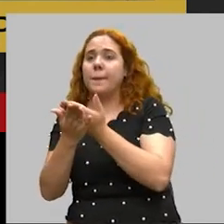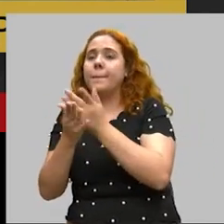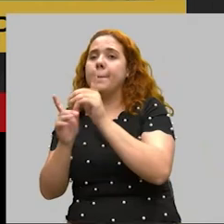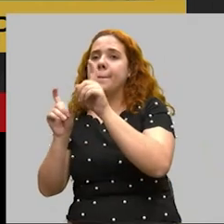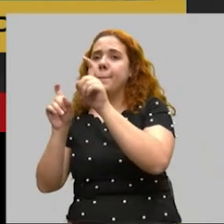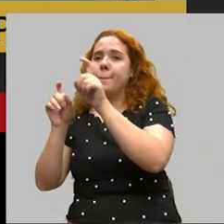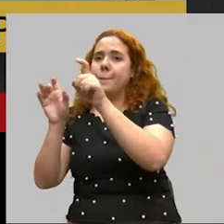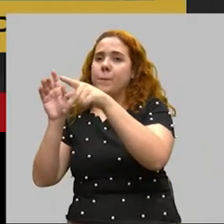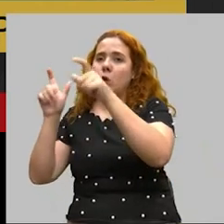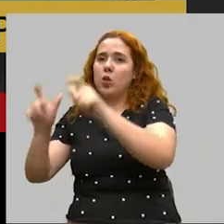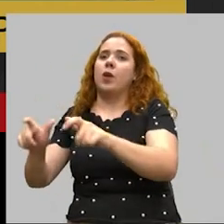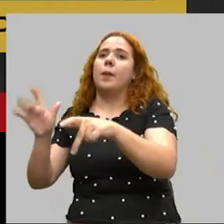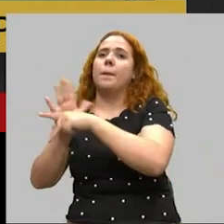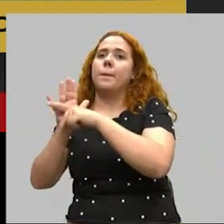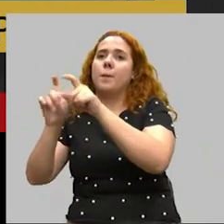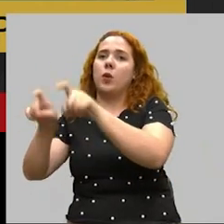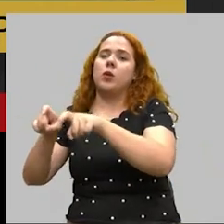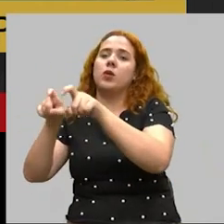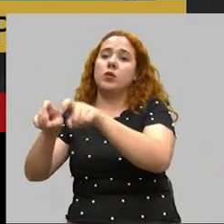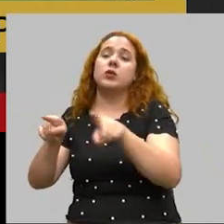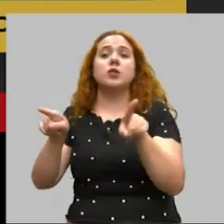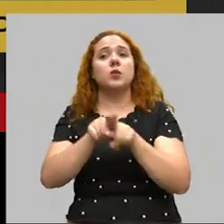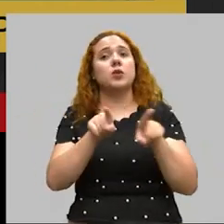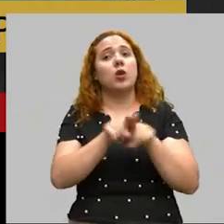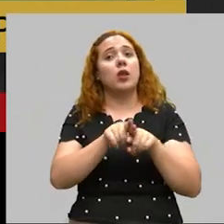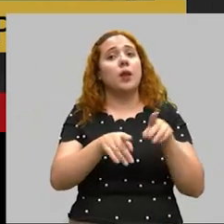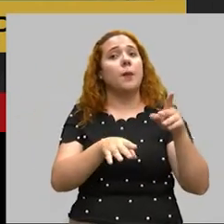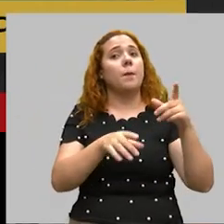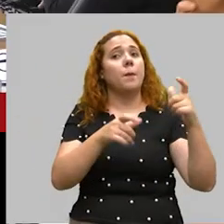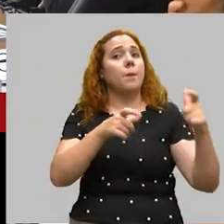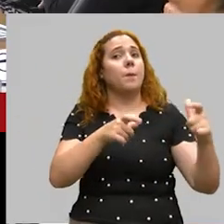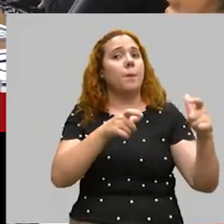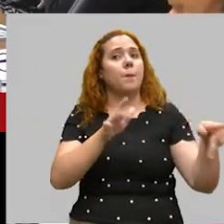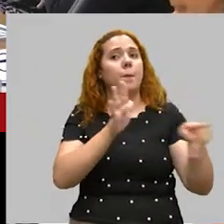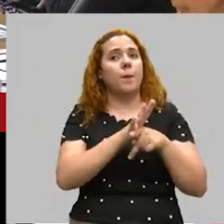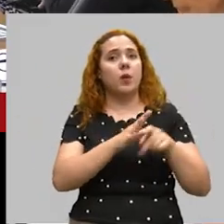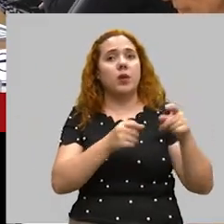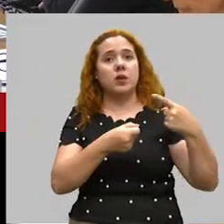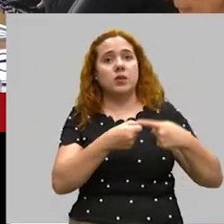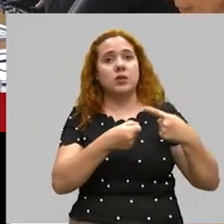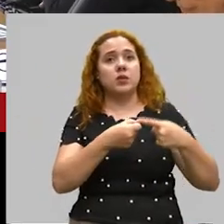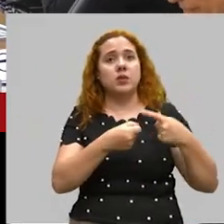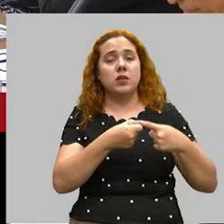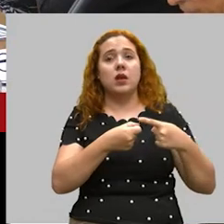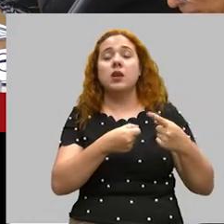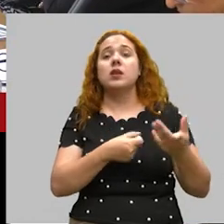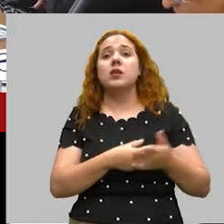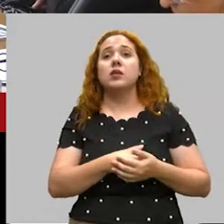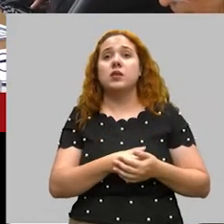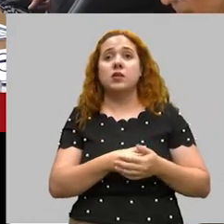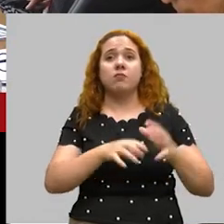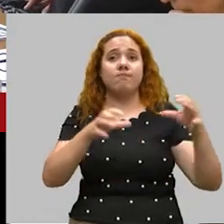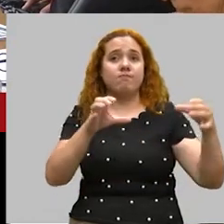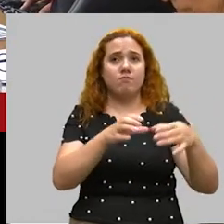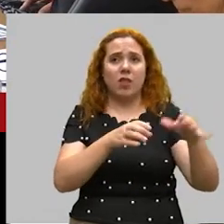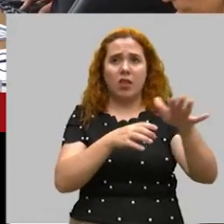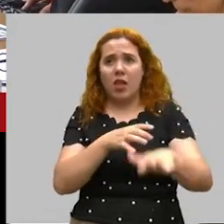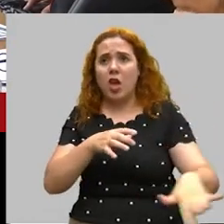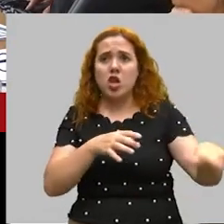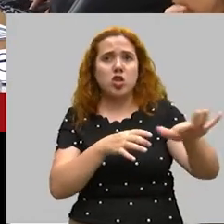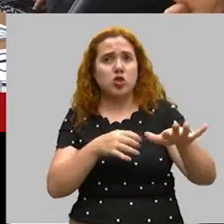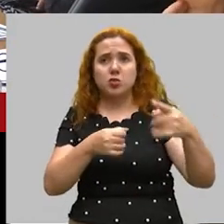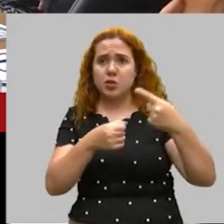escolas urbanas com características bem diferentes uma escola que recebe PR praticamente todos de uma área urbana Mas ainda é